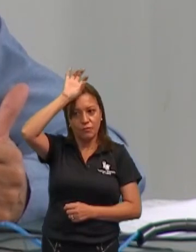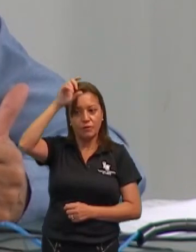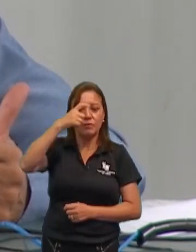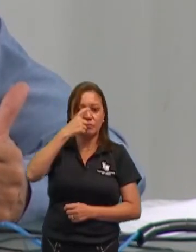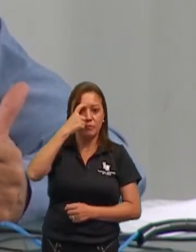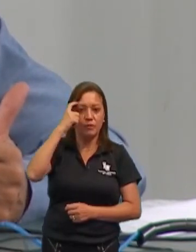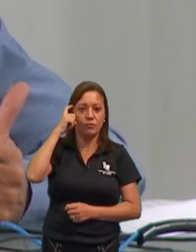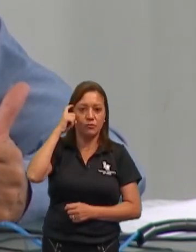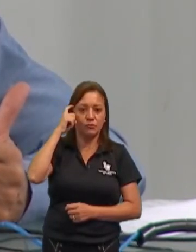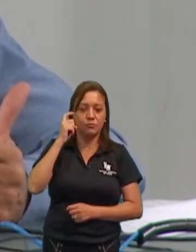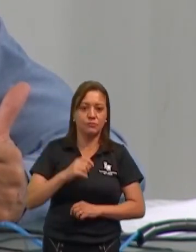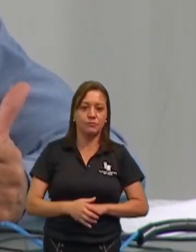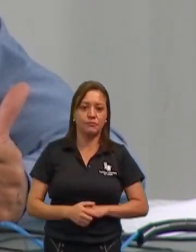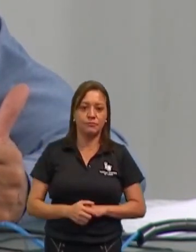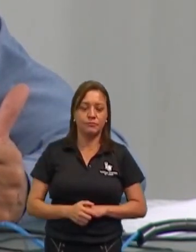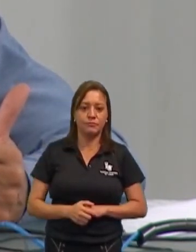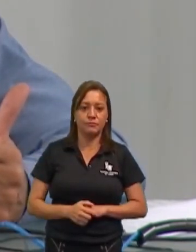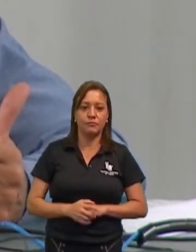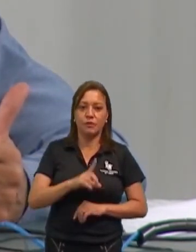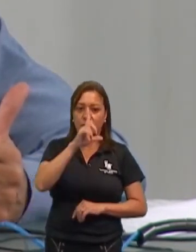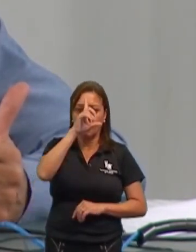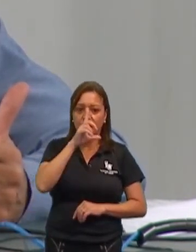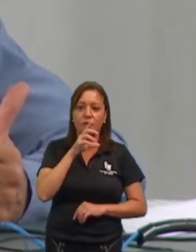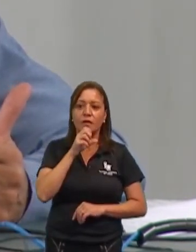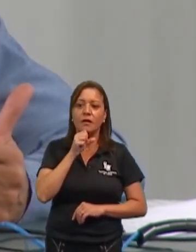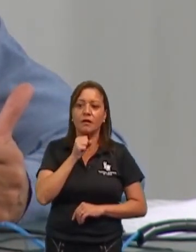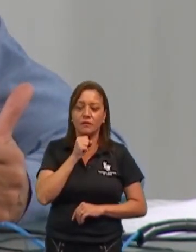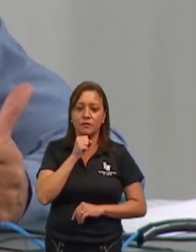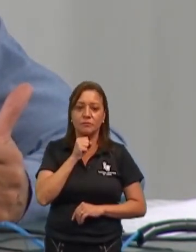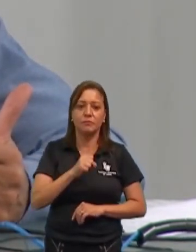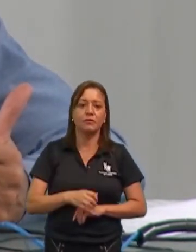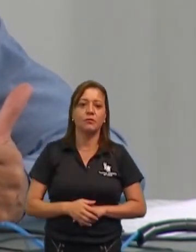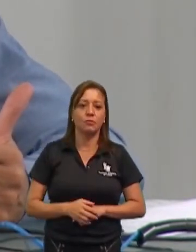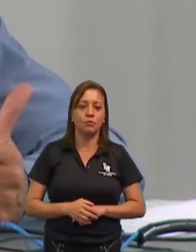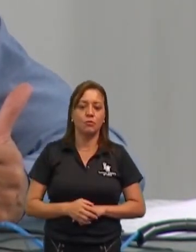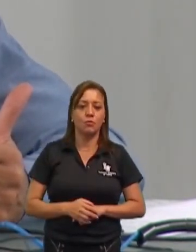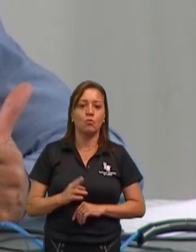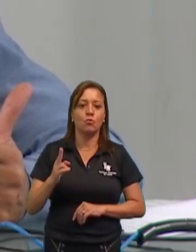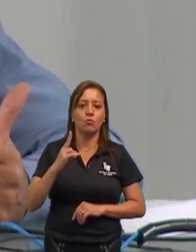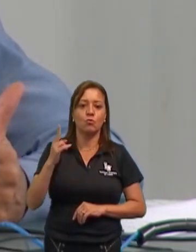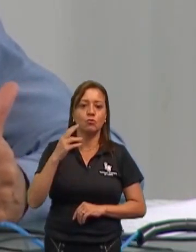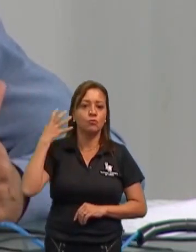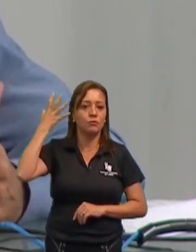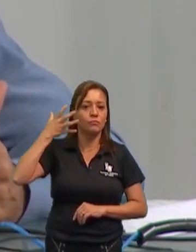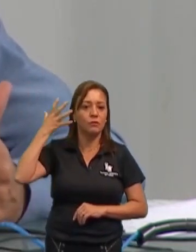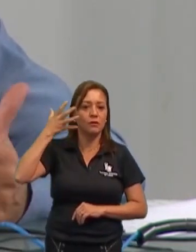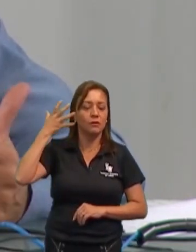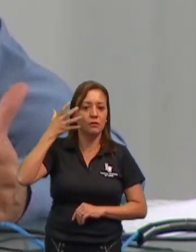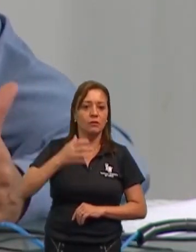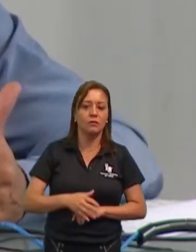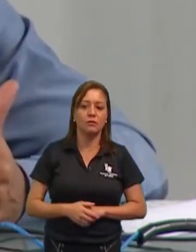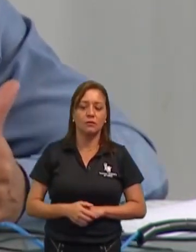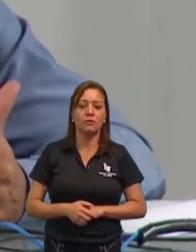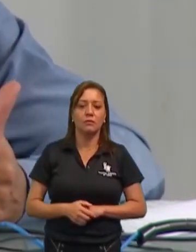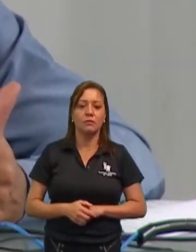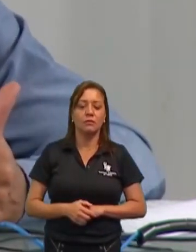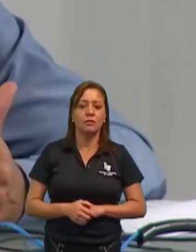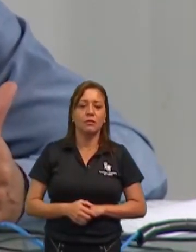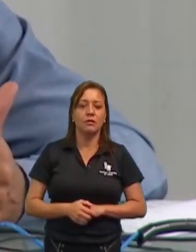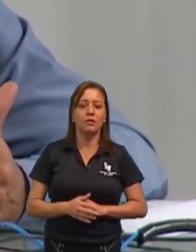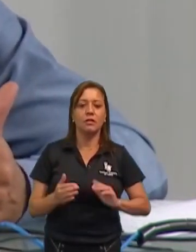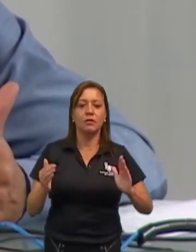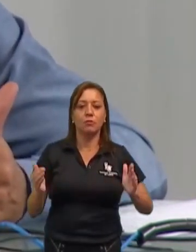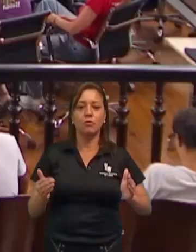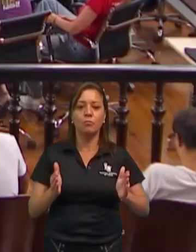estado, vereadora Laís Perru, usou da palavra, vereador Nilton Militão, regime de urgência, prazo final,